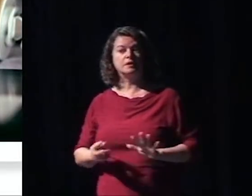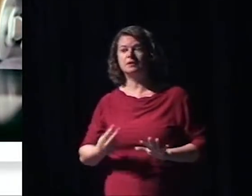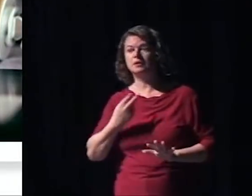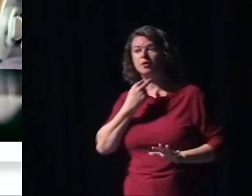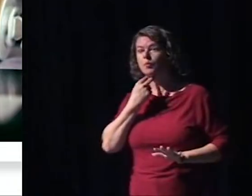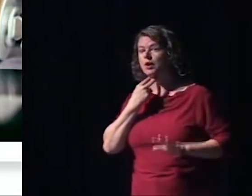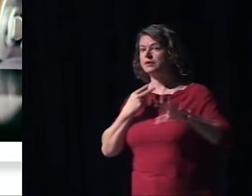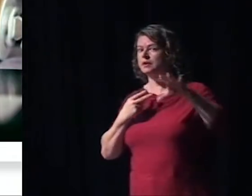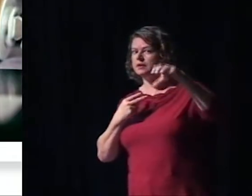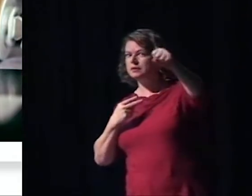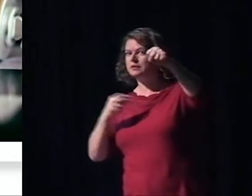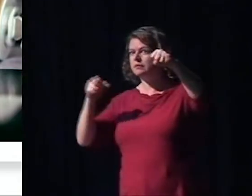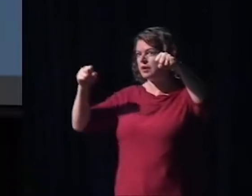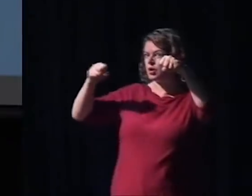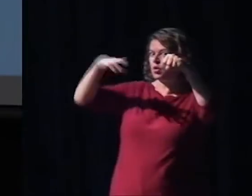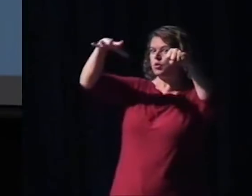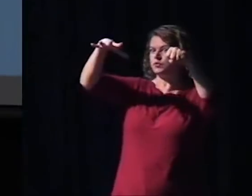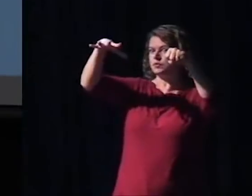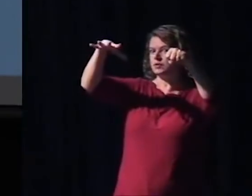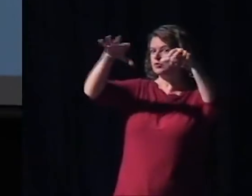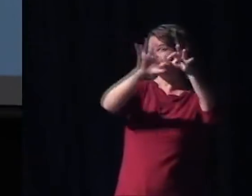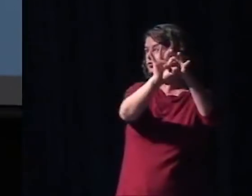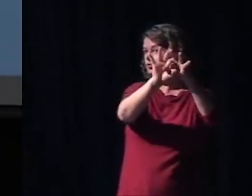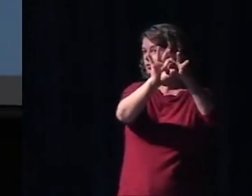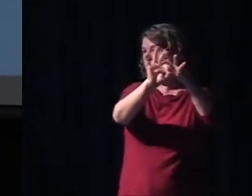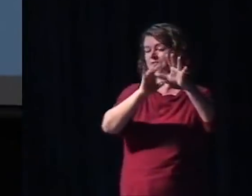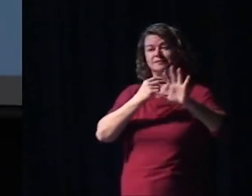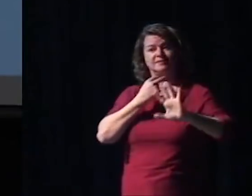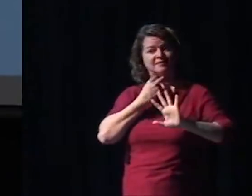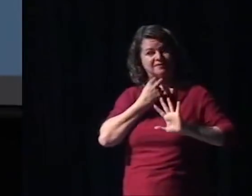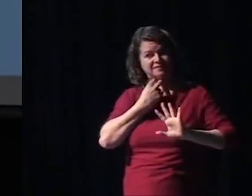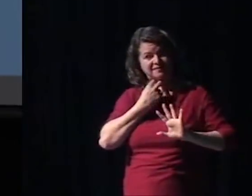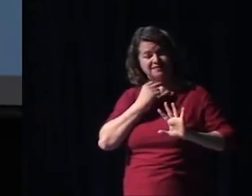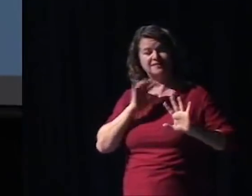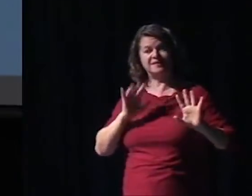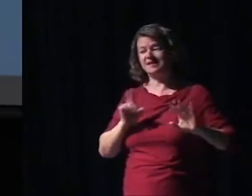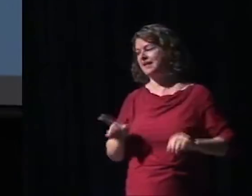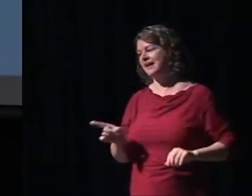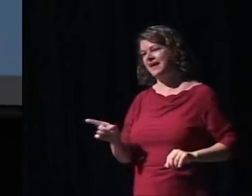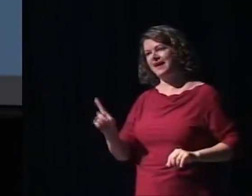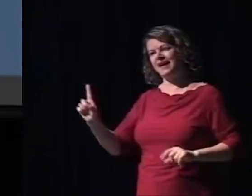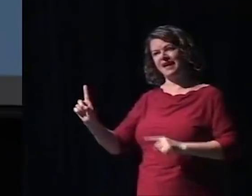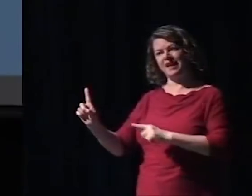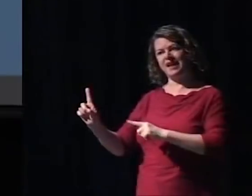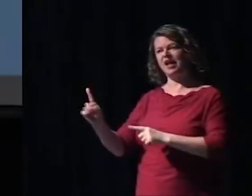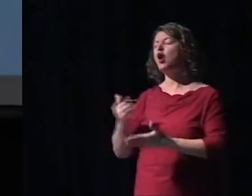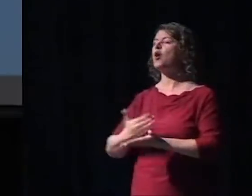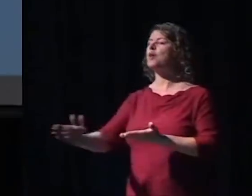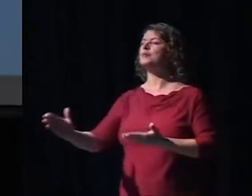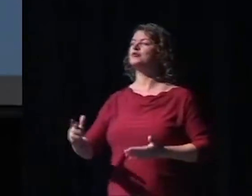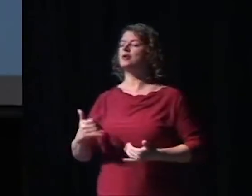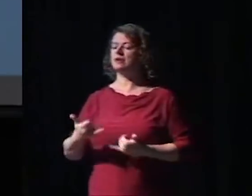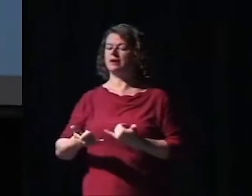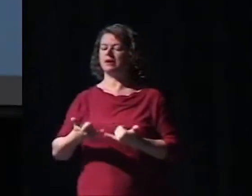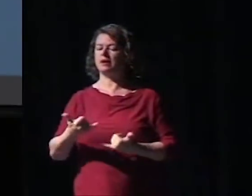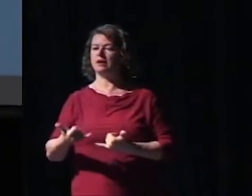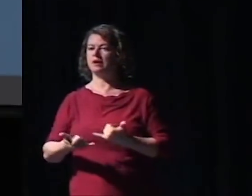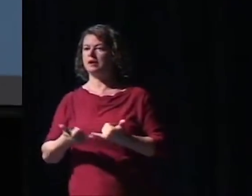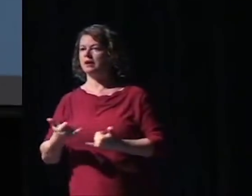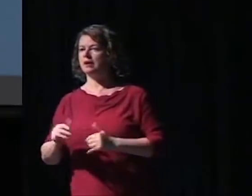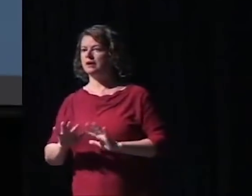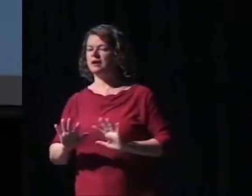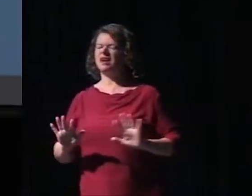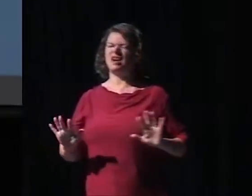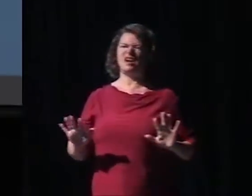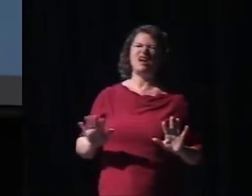ter a luz com as trevas? Ele começa a achar que a vocação dele era